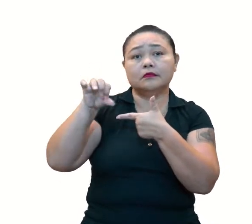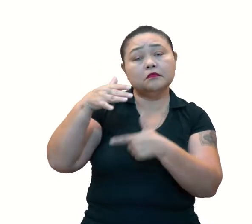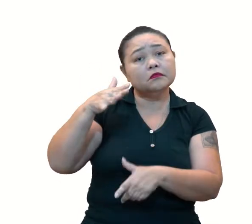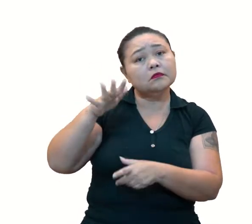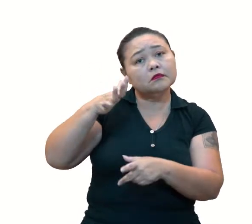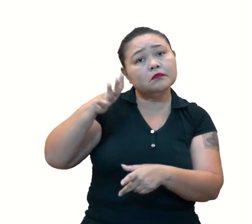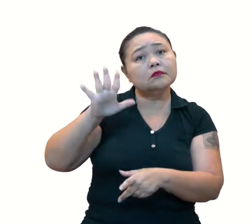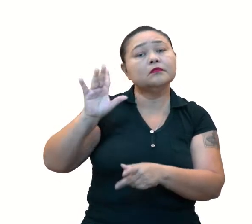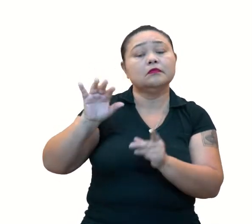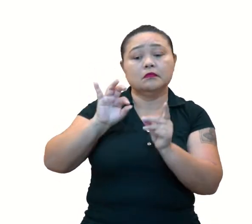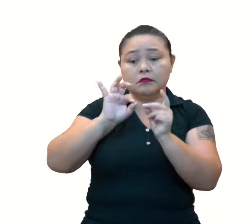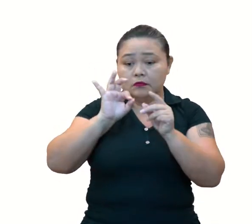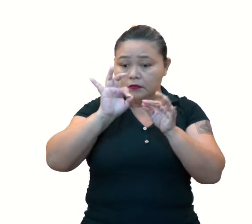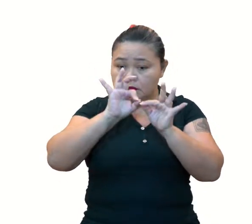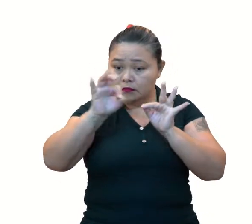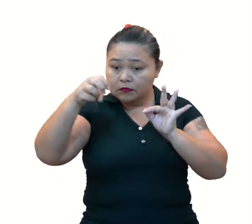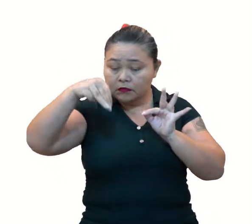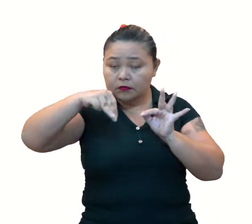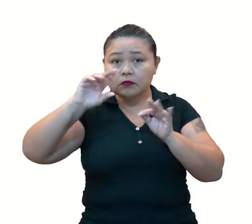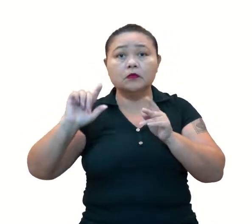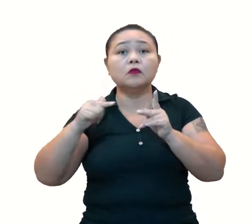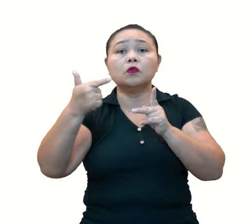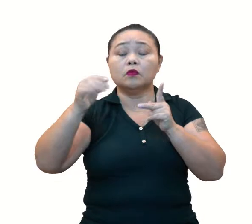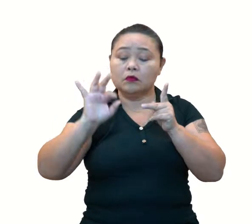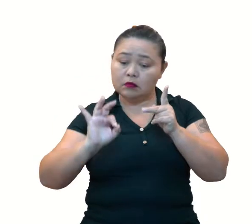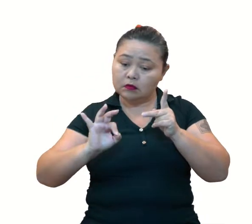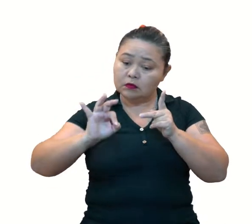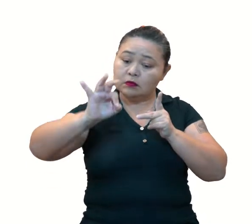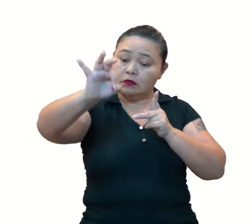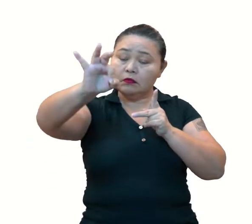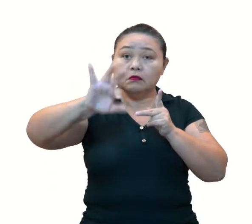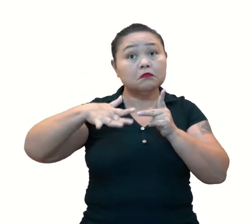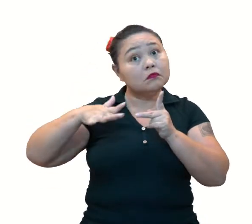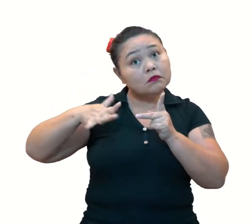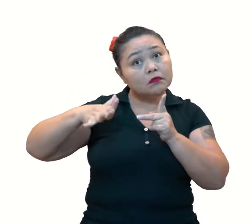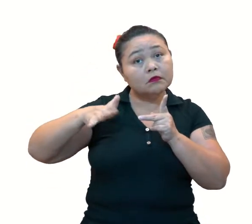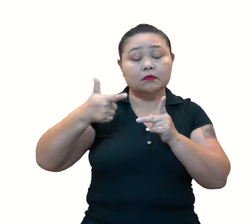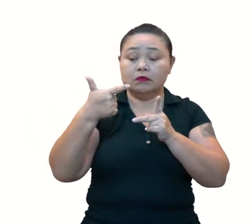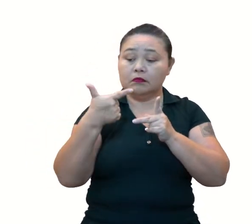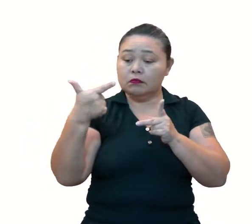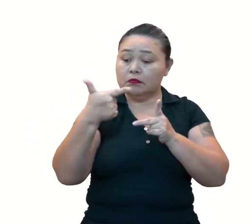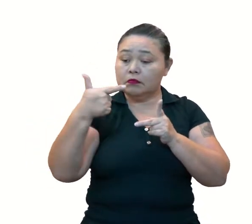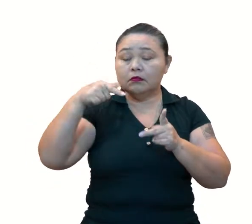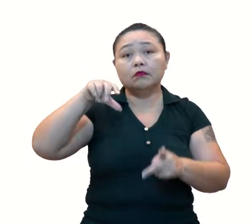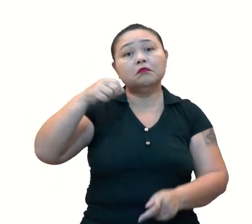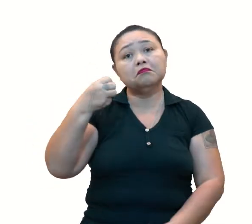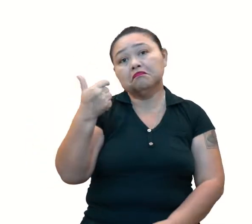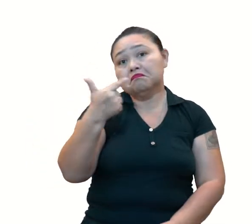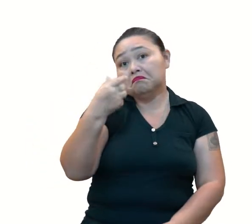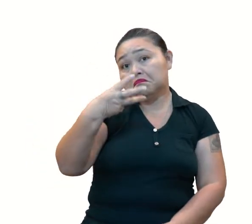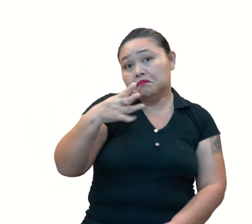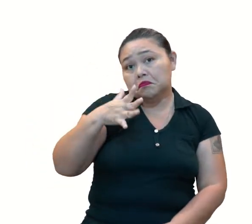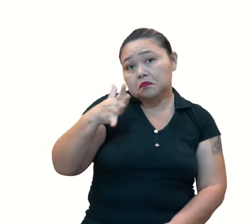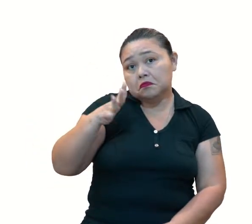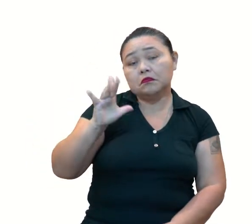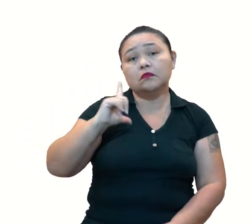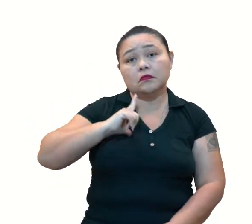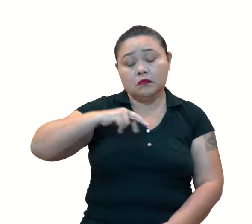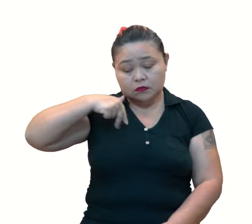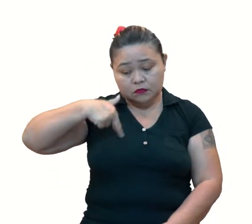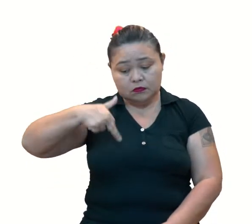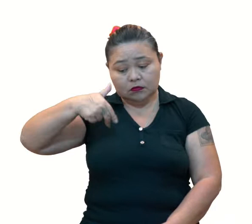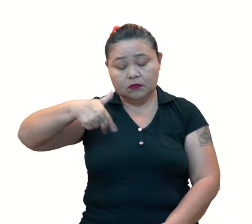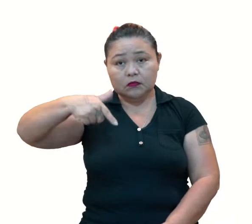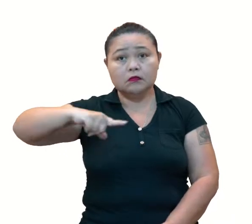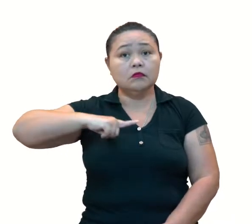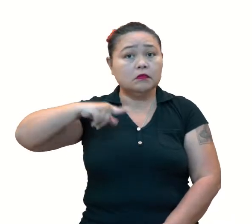22,9 metros é a outra dimensão do tanque, então, aproximadamente aí 23 metros, né? Se a gente fosse medir em passos, o